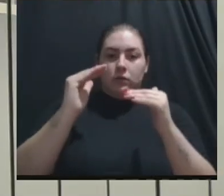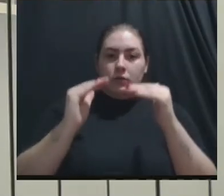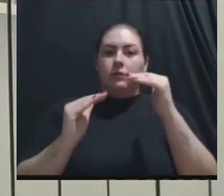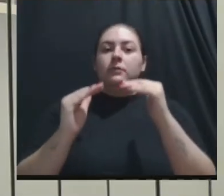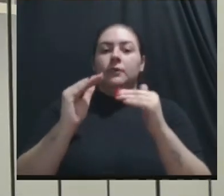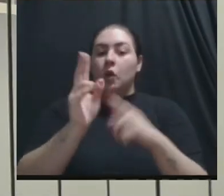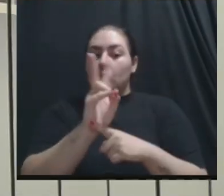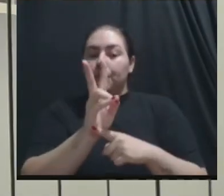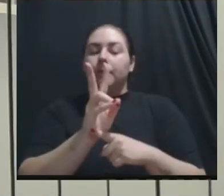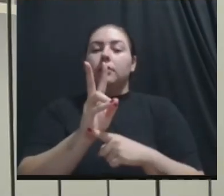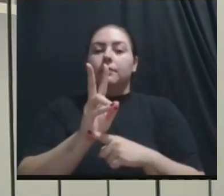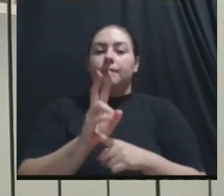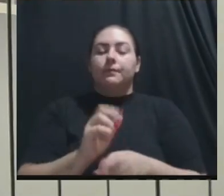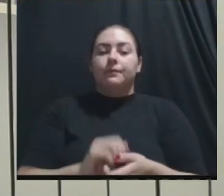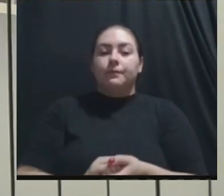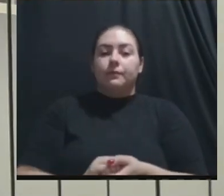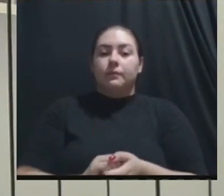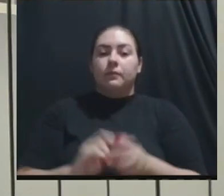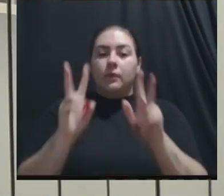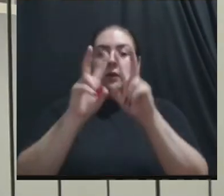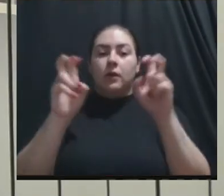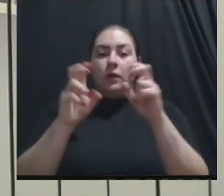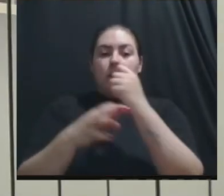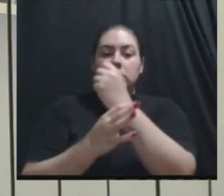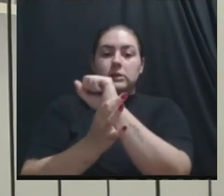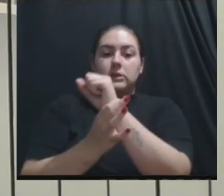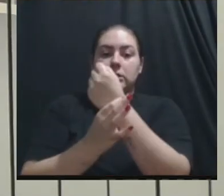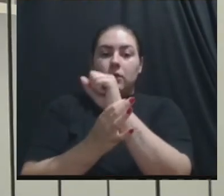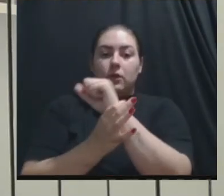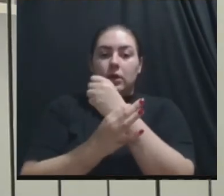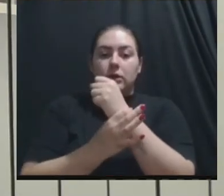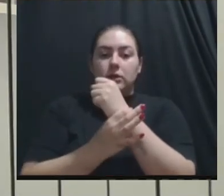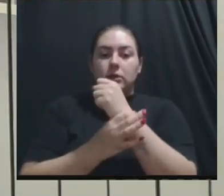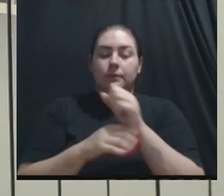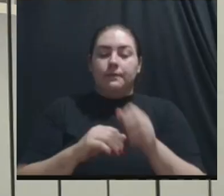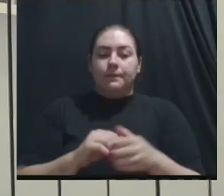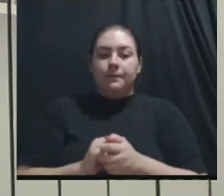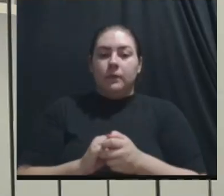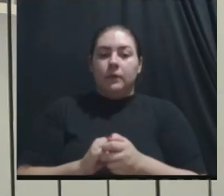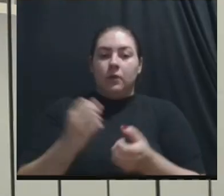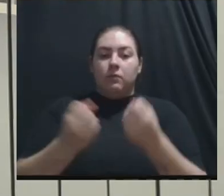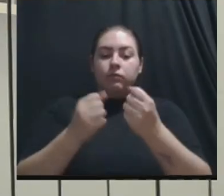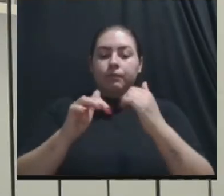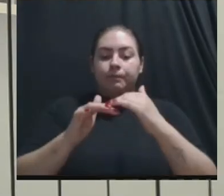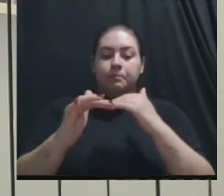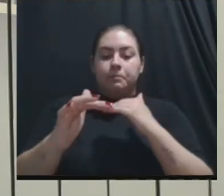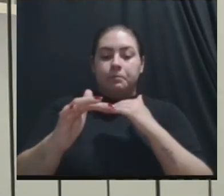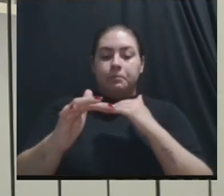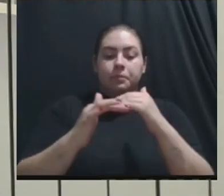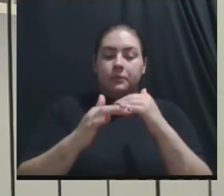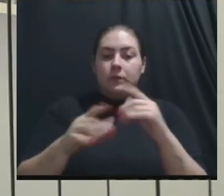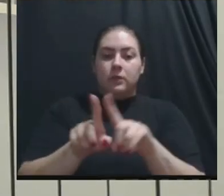como segurança e trânsito também foram abordados. A reportagem é de André Aranha.